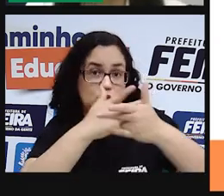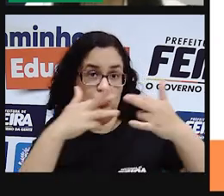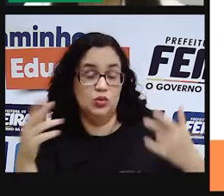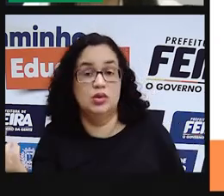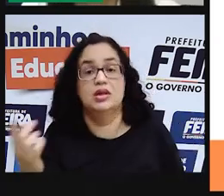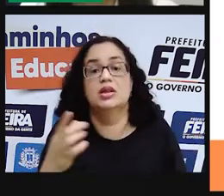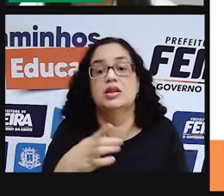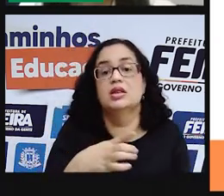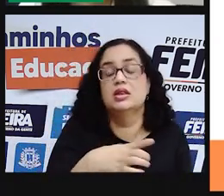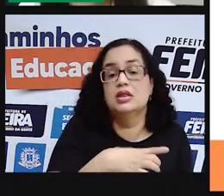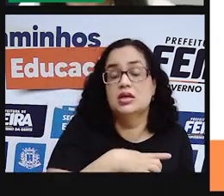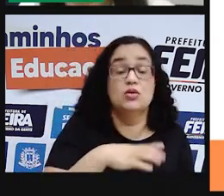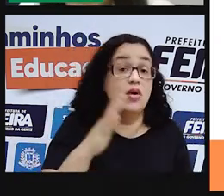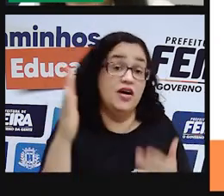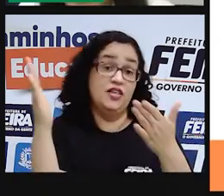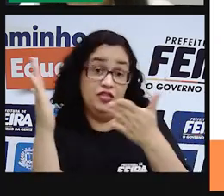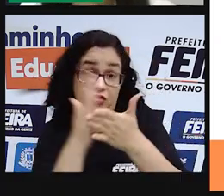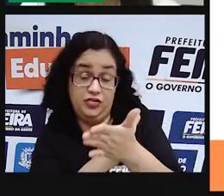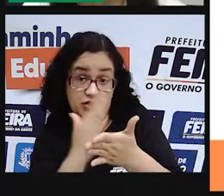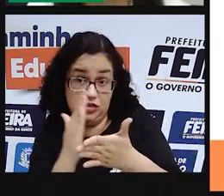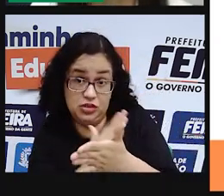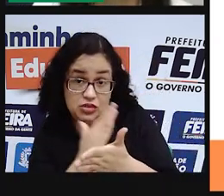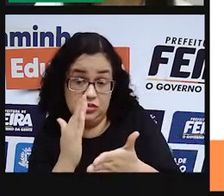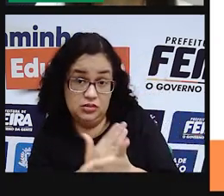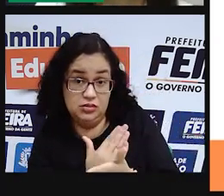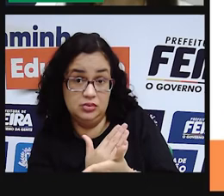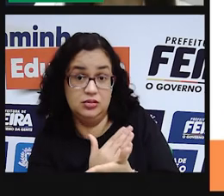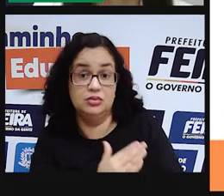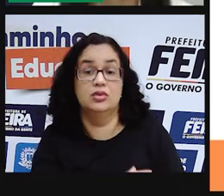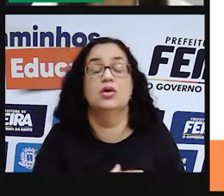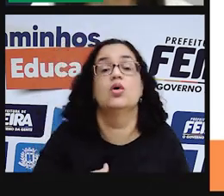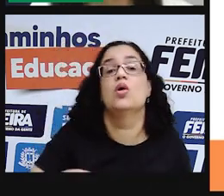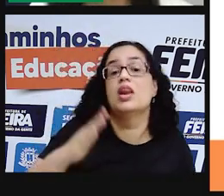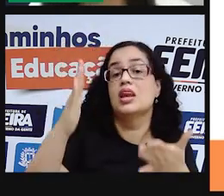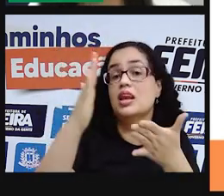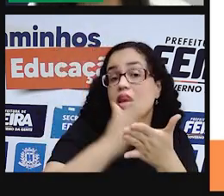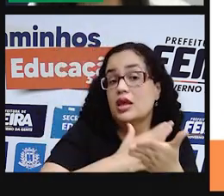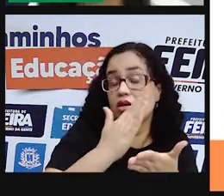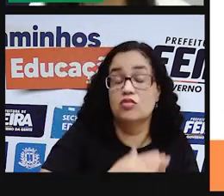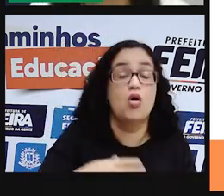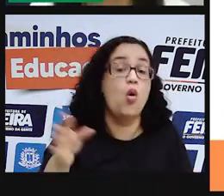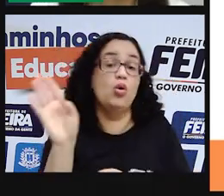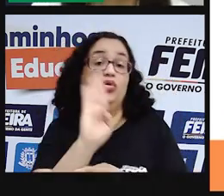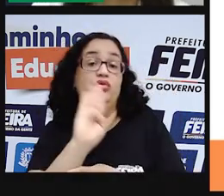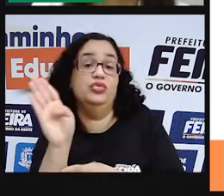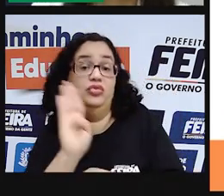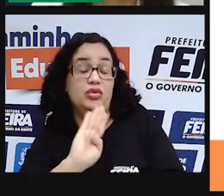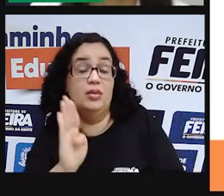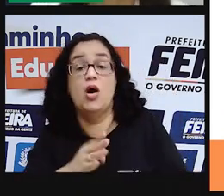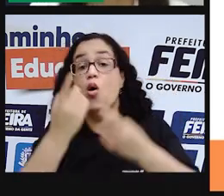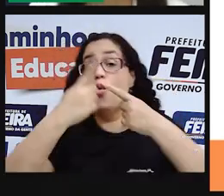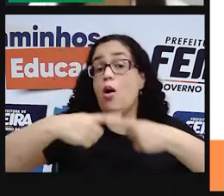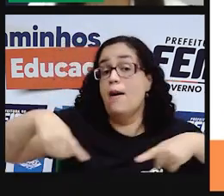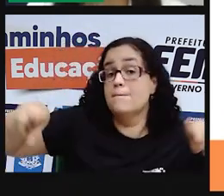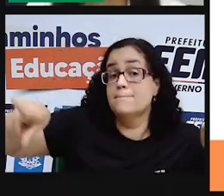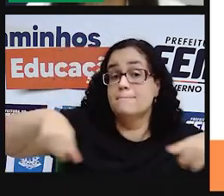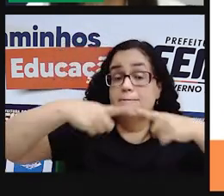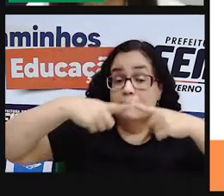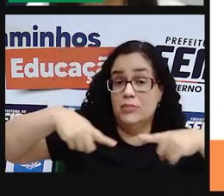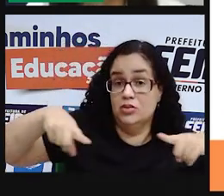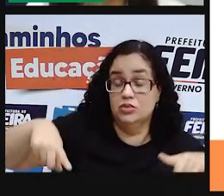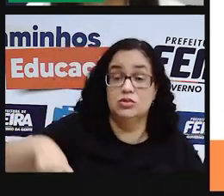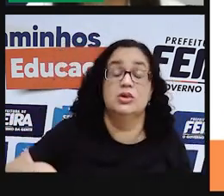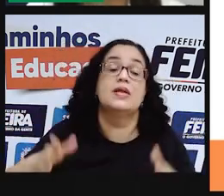seja ela uma revista em quadrinhos, seja ela um livro, seja um filme, uma música, uma apresentação